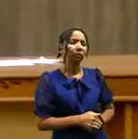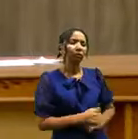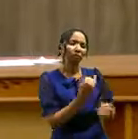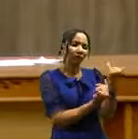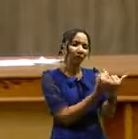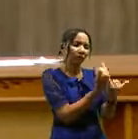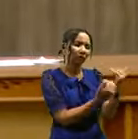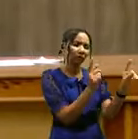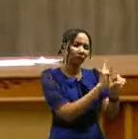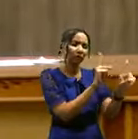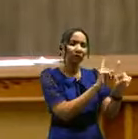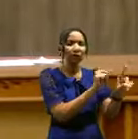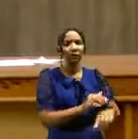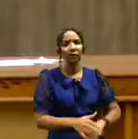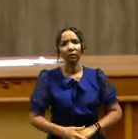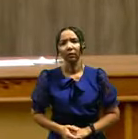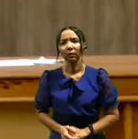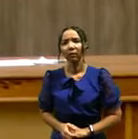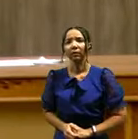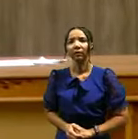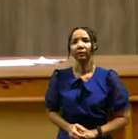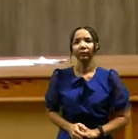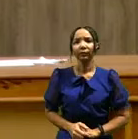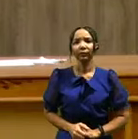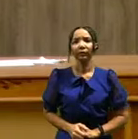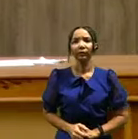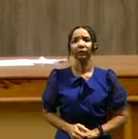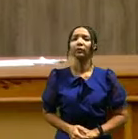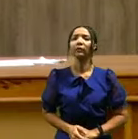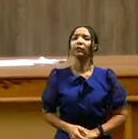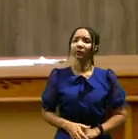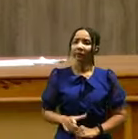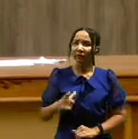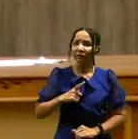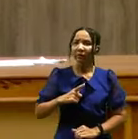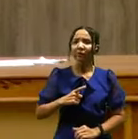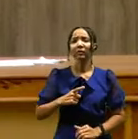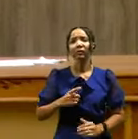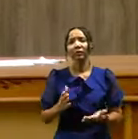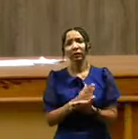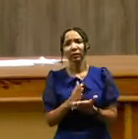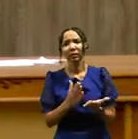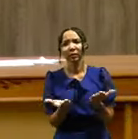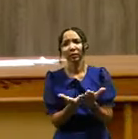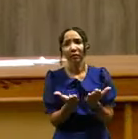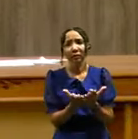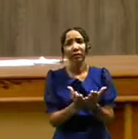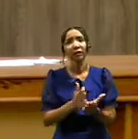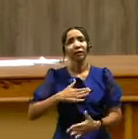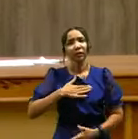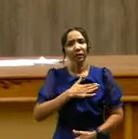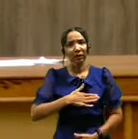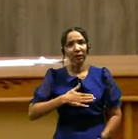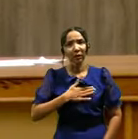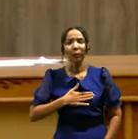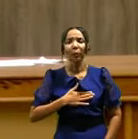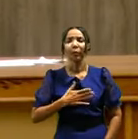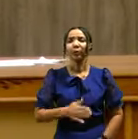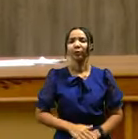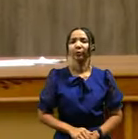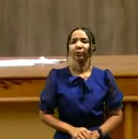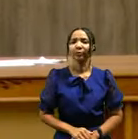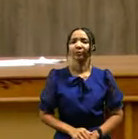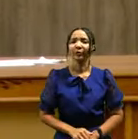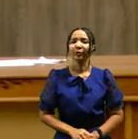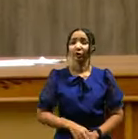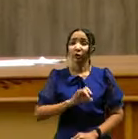esse crente ele gosta só de botar defeito ele é o Judas no nosso meio tá lá em João 12 a mulher derramando